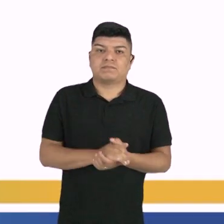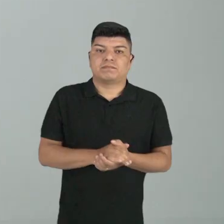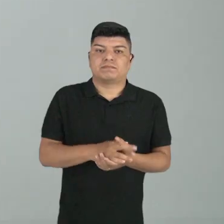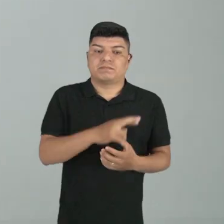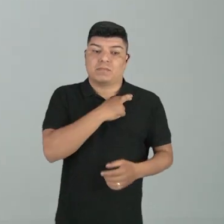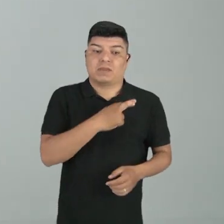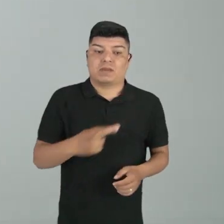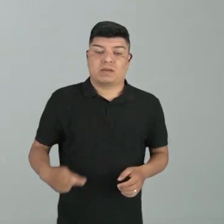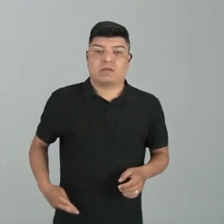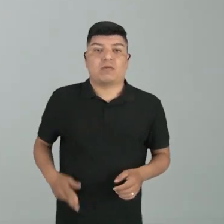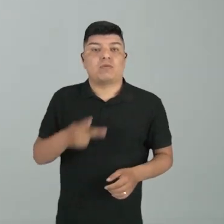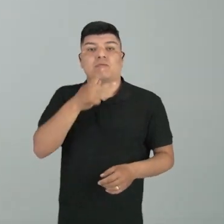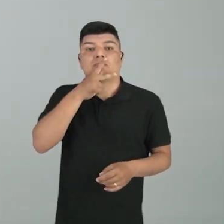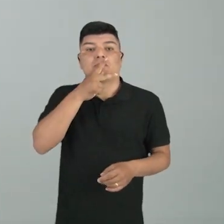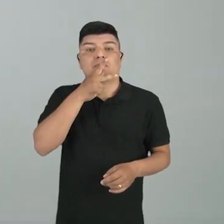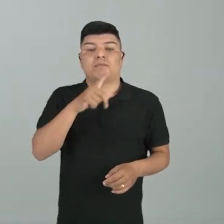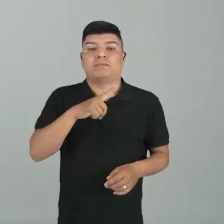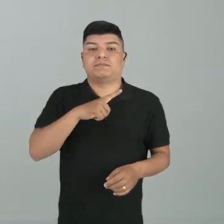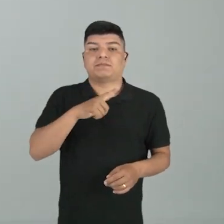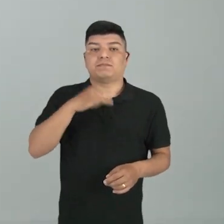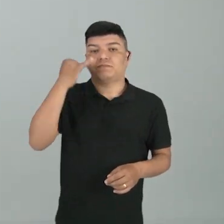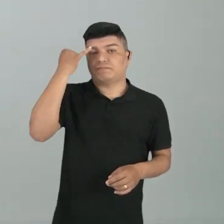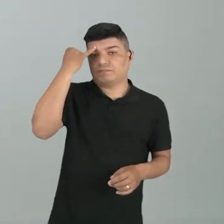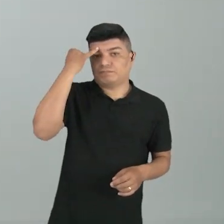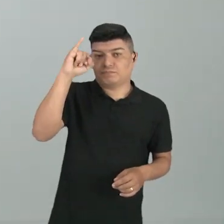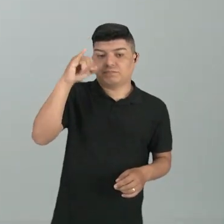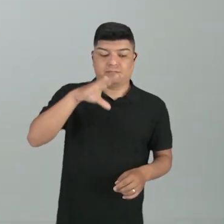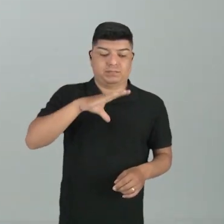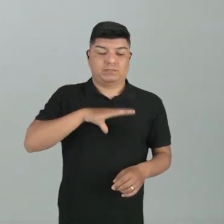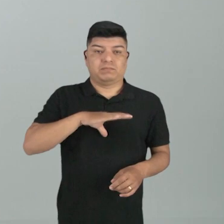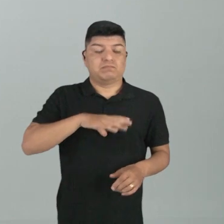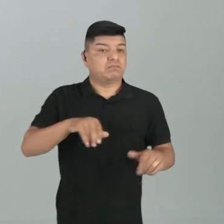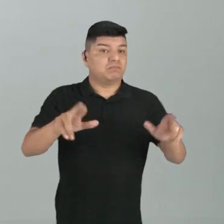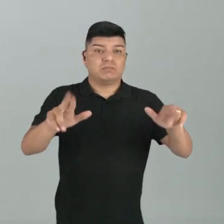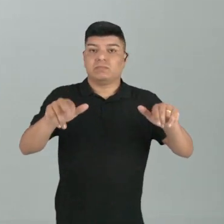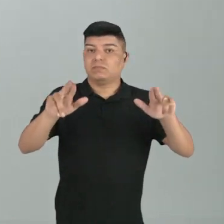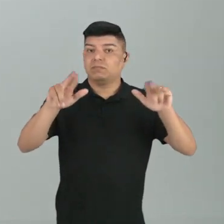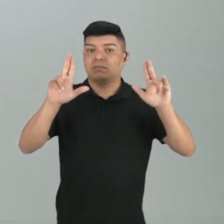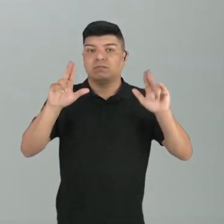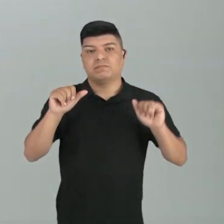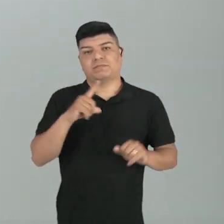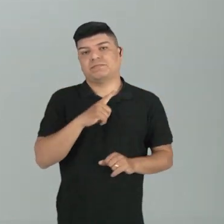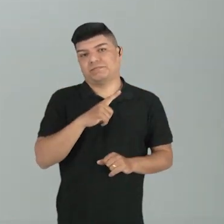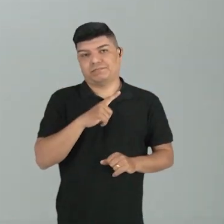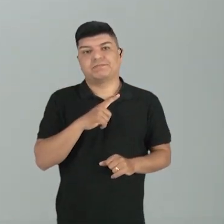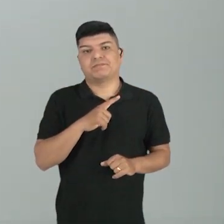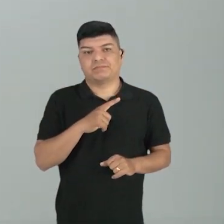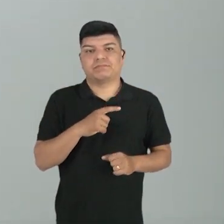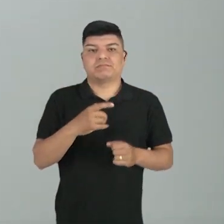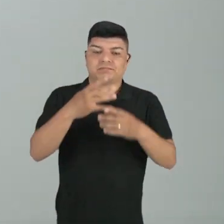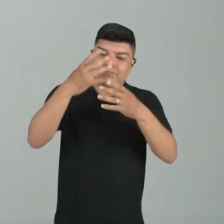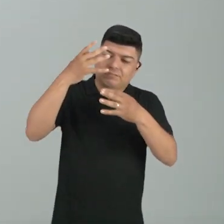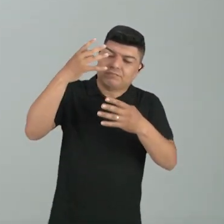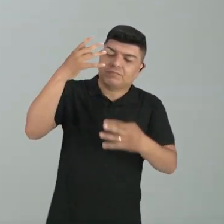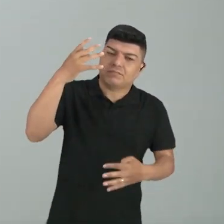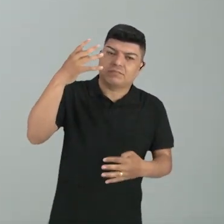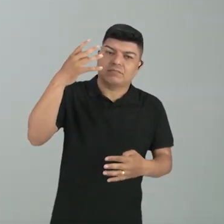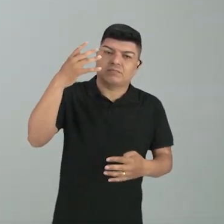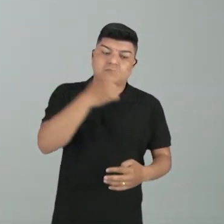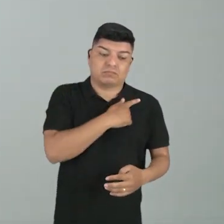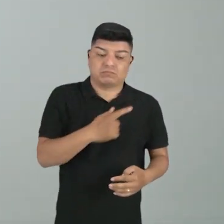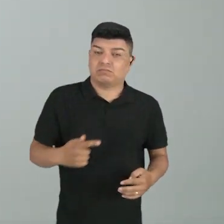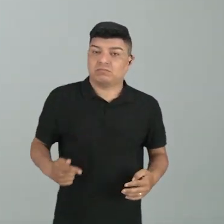Platão, nós temos uma idealização de uma cidade que nunca existiu. nós temos a descrição de um tipo de